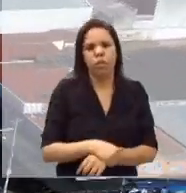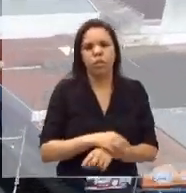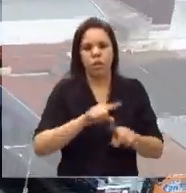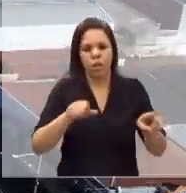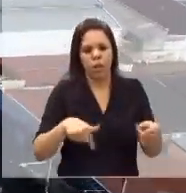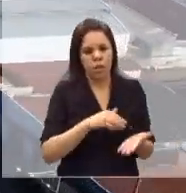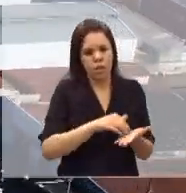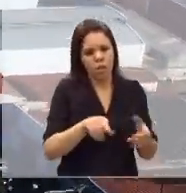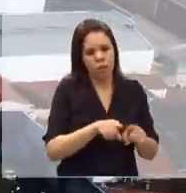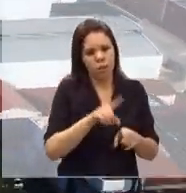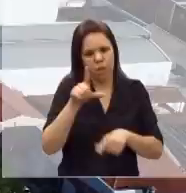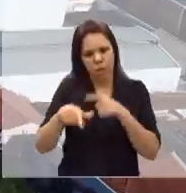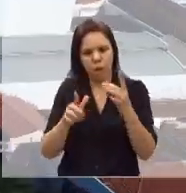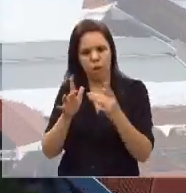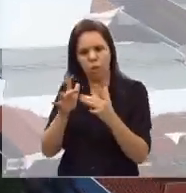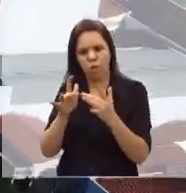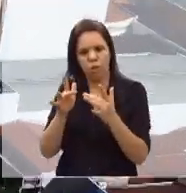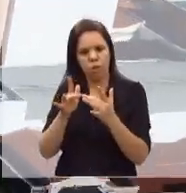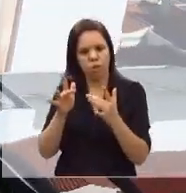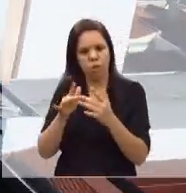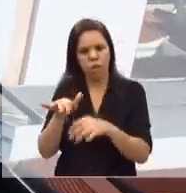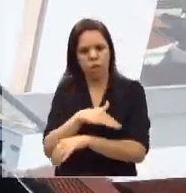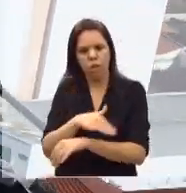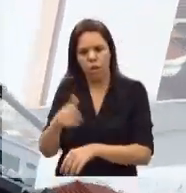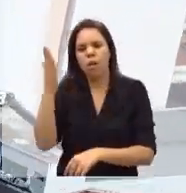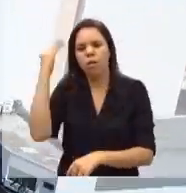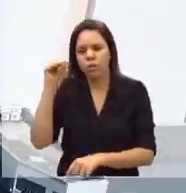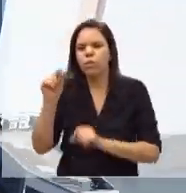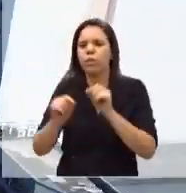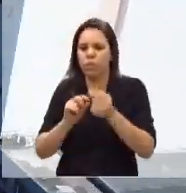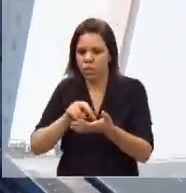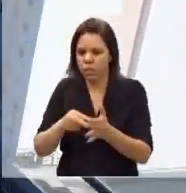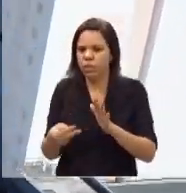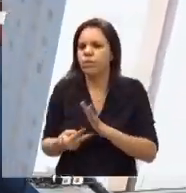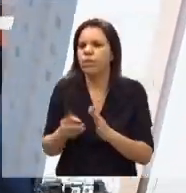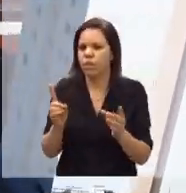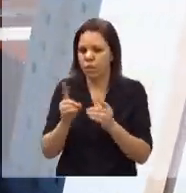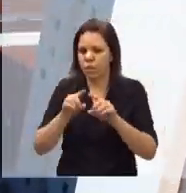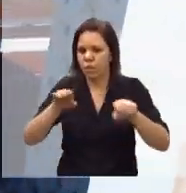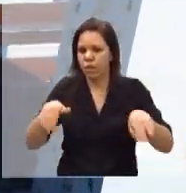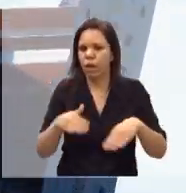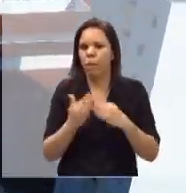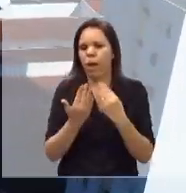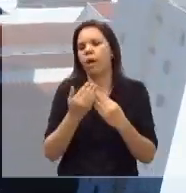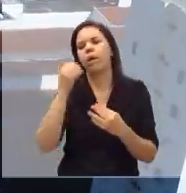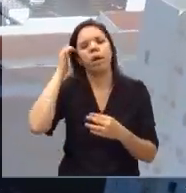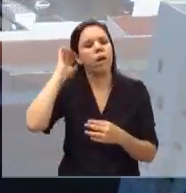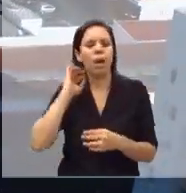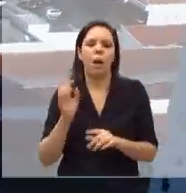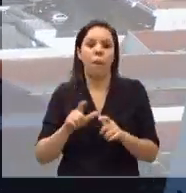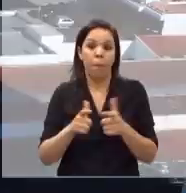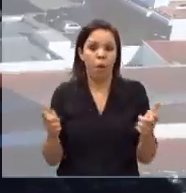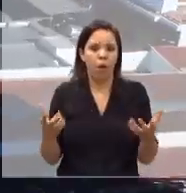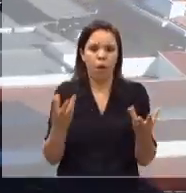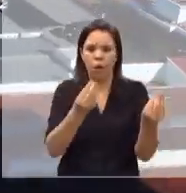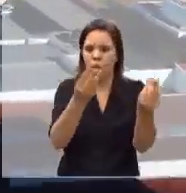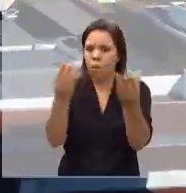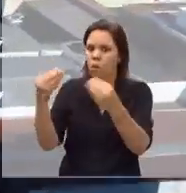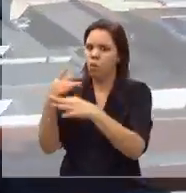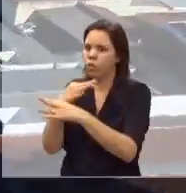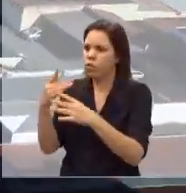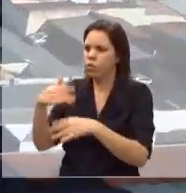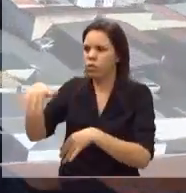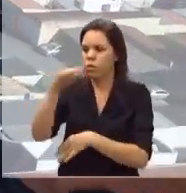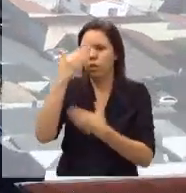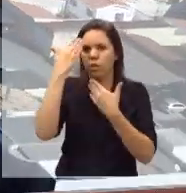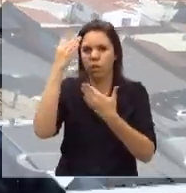também trabalhava com o povo, direto na rua. Então eu sei bem o que é atender uma demanda de bairro. Hoje, Barão Geraldo é maior do que muitas cidades. E graças a